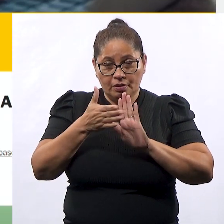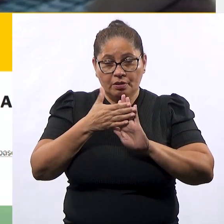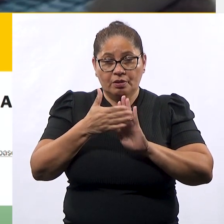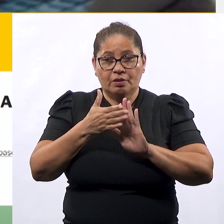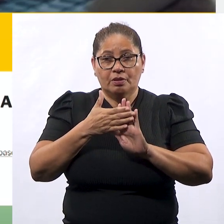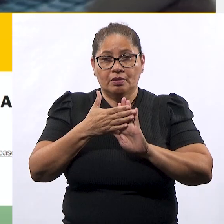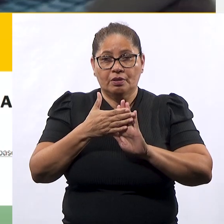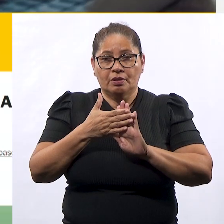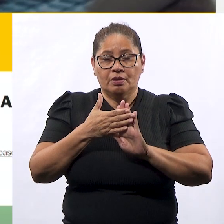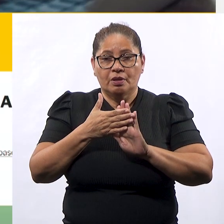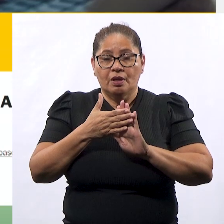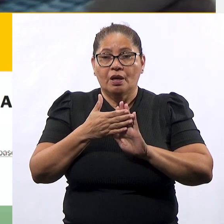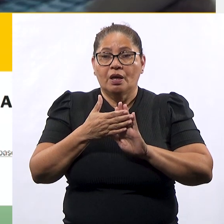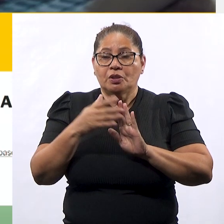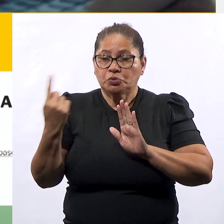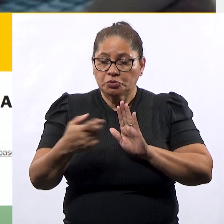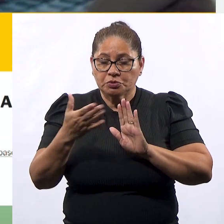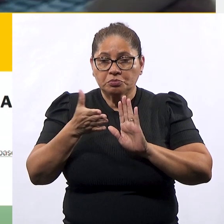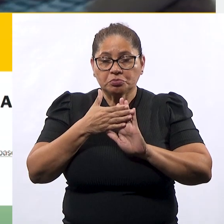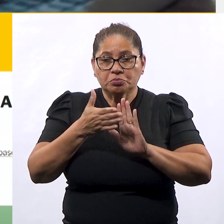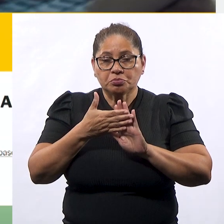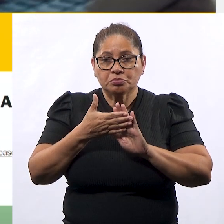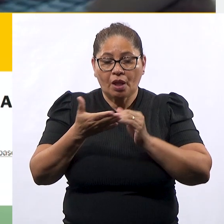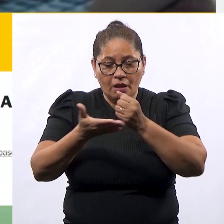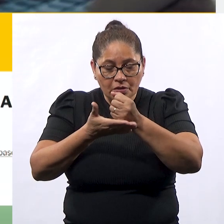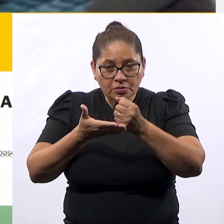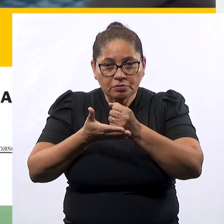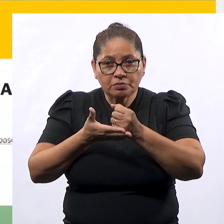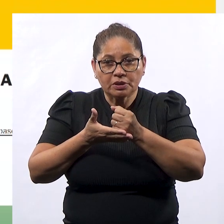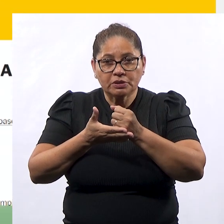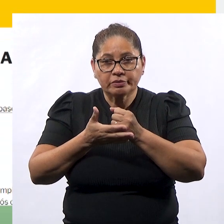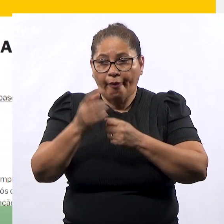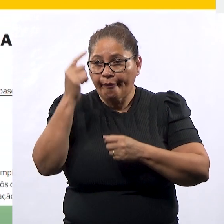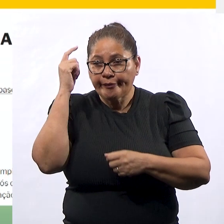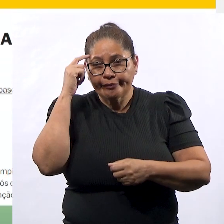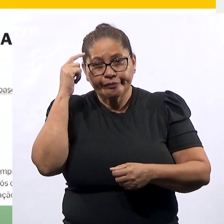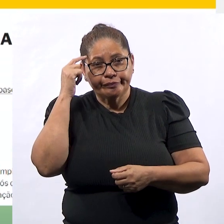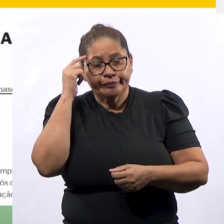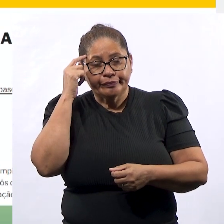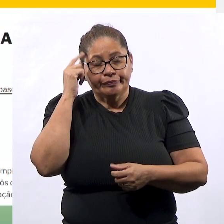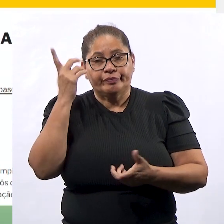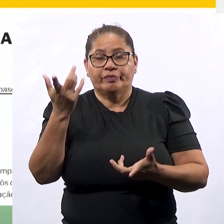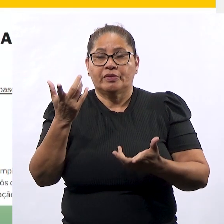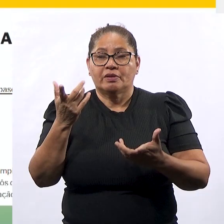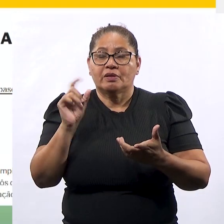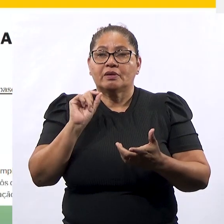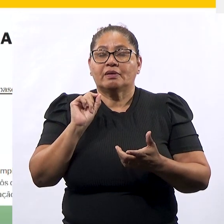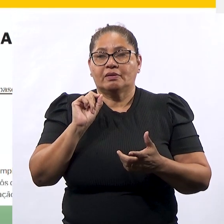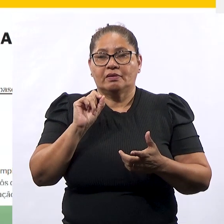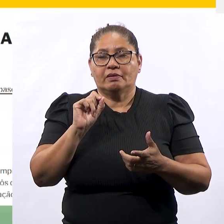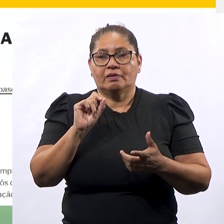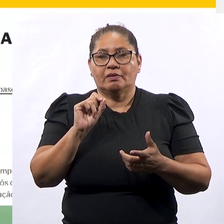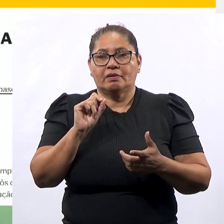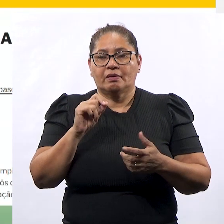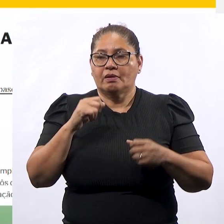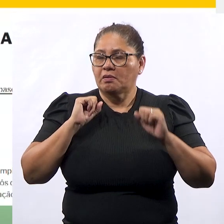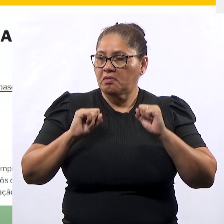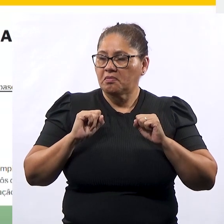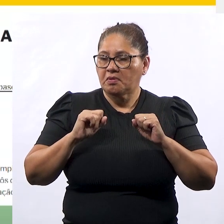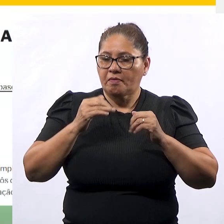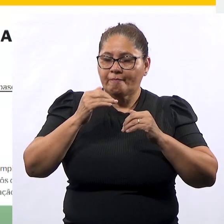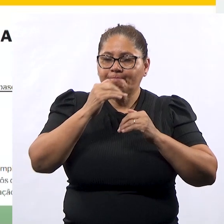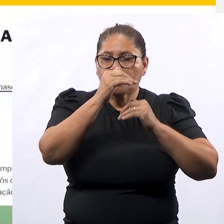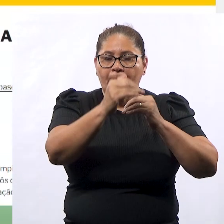proposta, né? A nossa proposta vai se basear em uma dessas ideias, mas é a ideia de que a